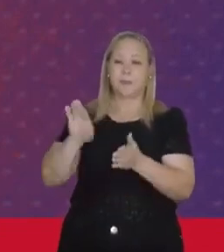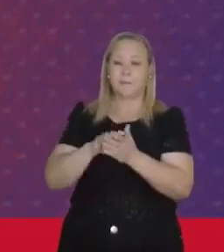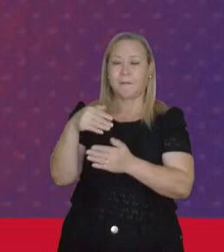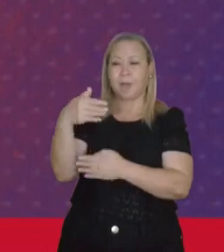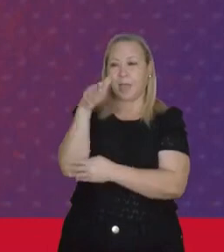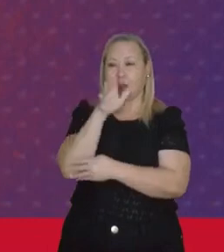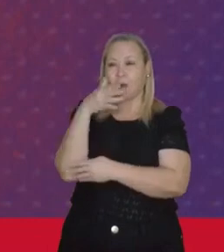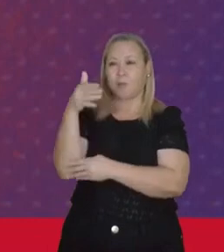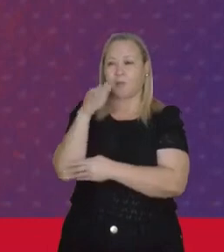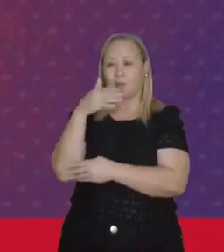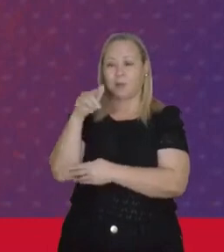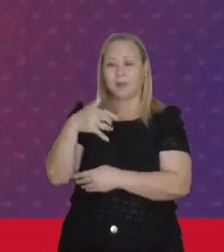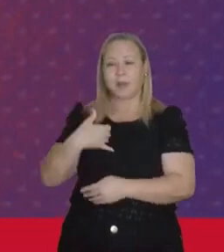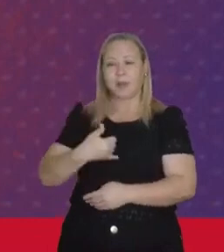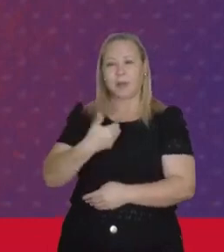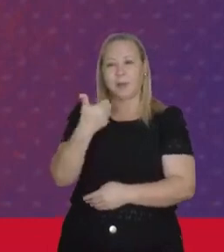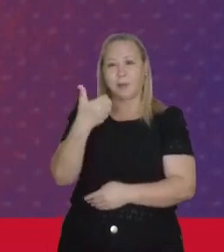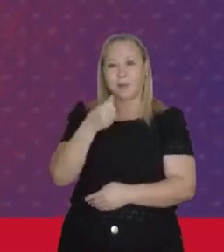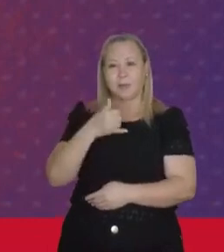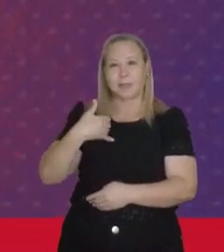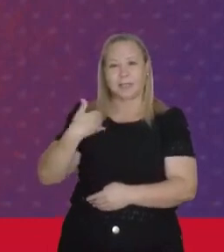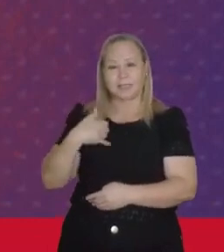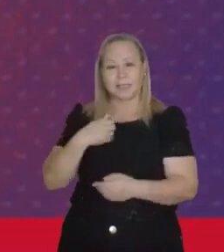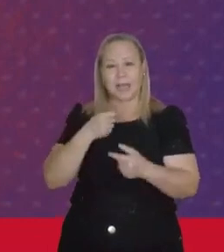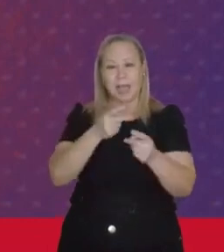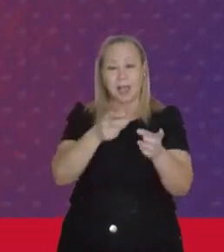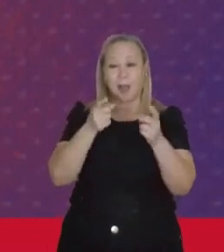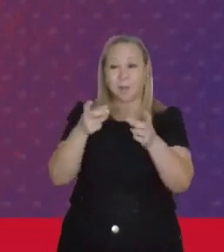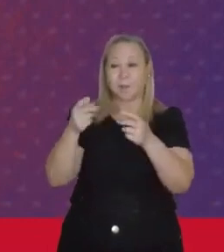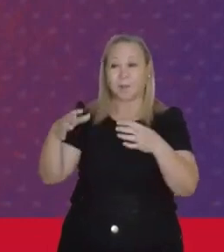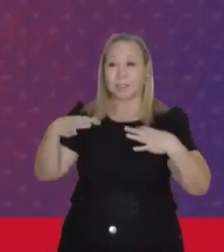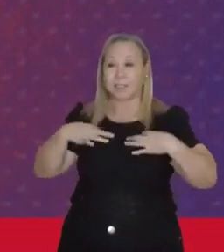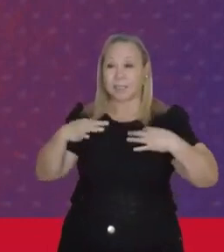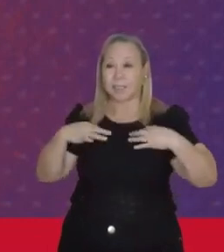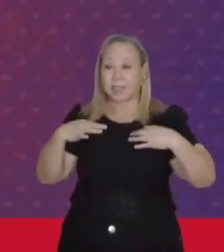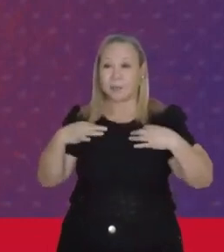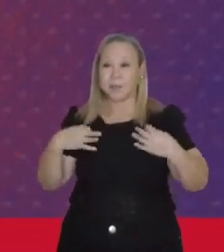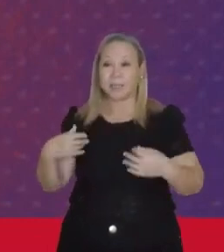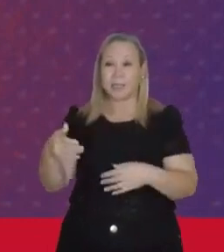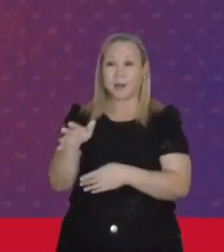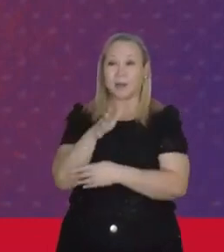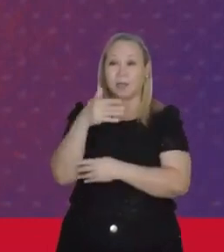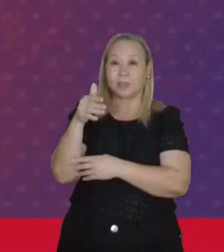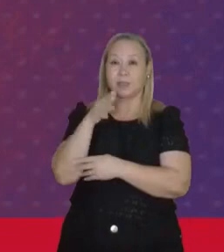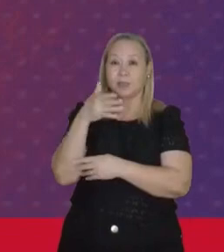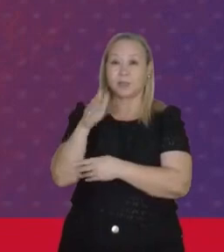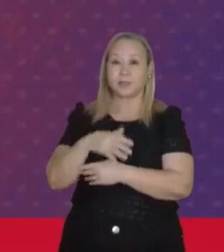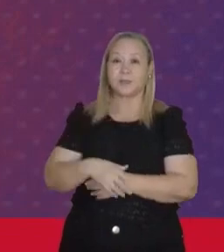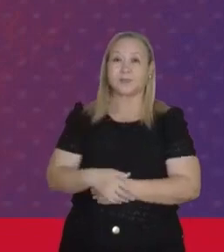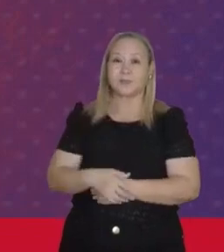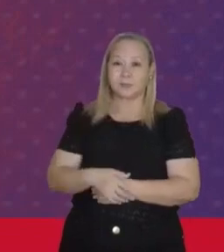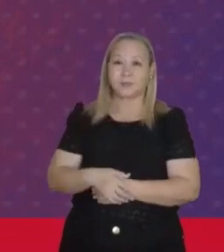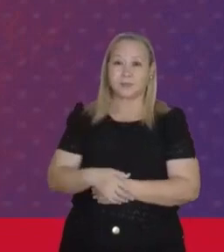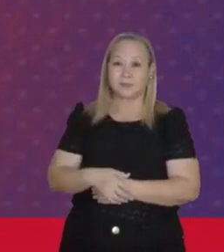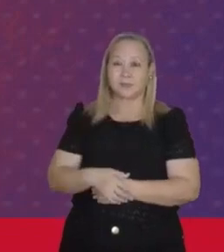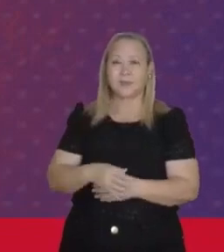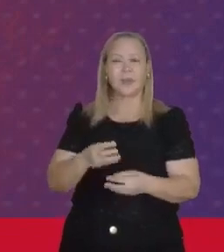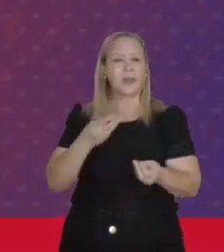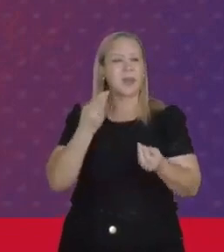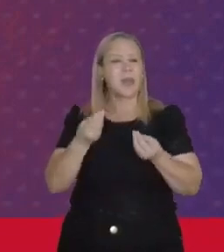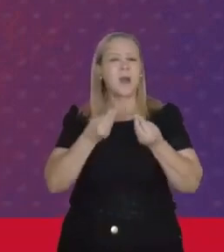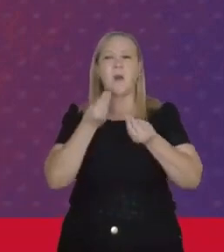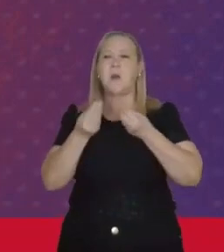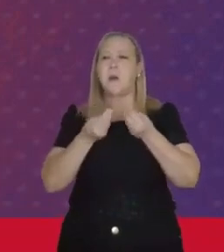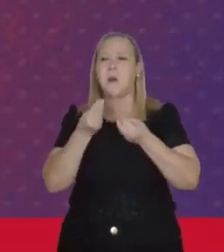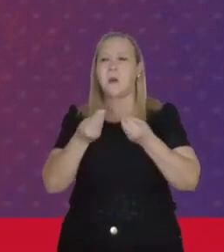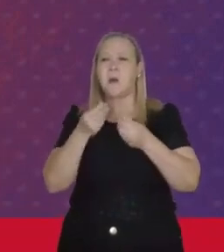bandeiras, né? Eu com 16 anos vendia camiseta, colocando algumas bandeiras sobre olhe bem a montanha, e olha como é que estão as montanhas